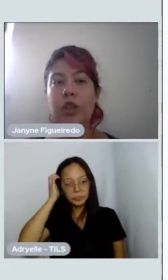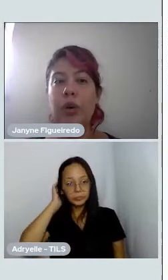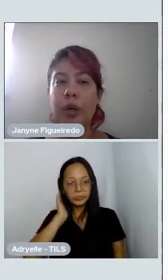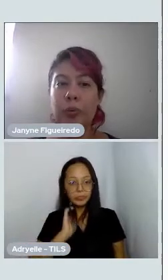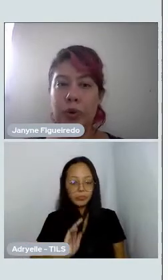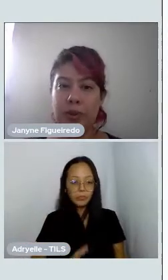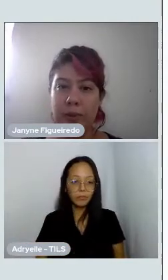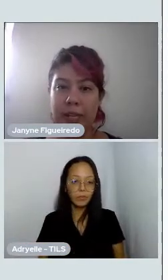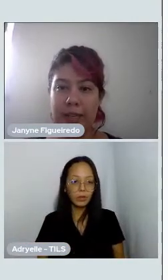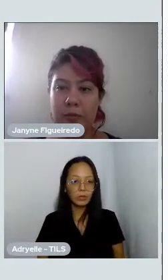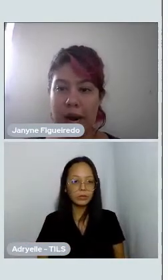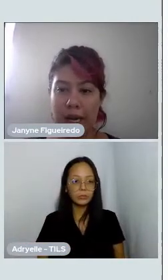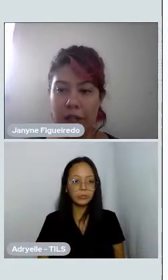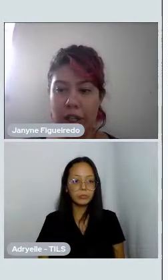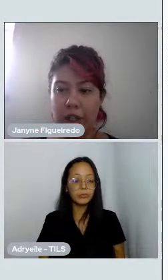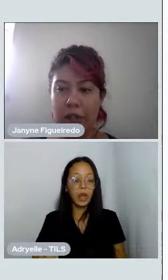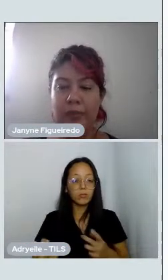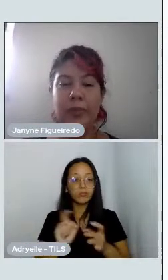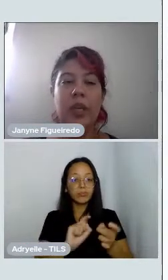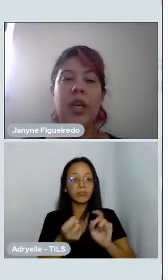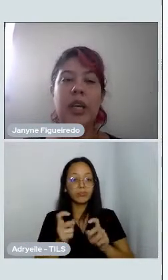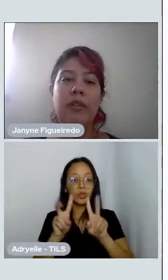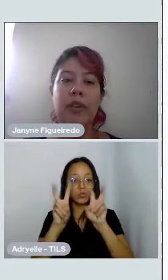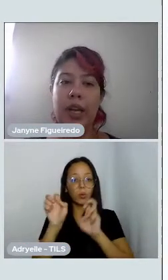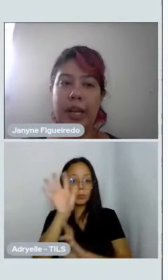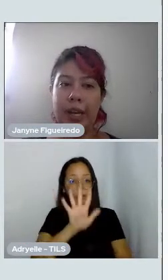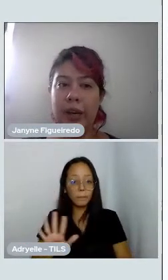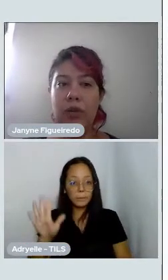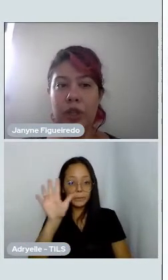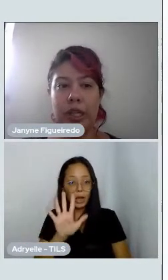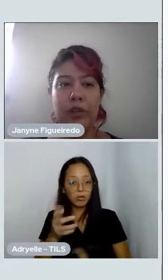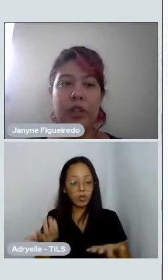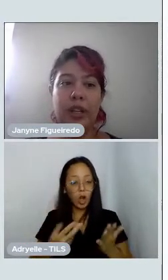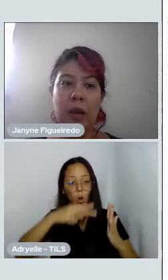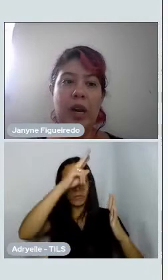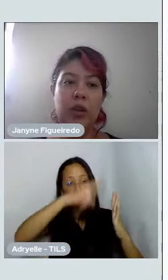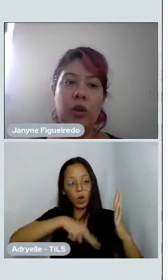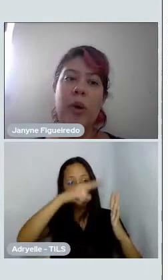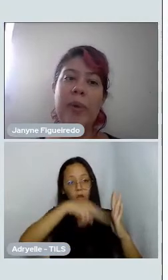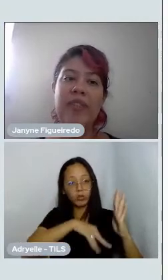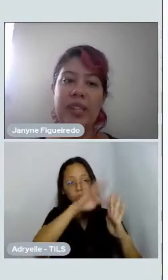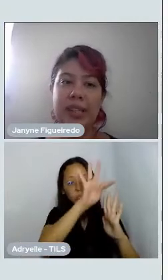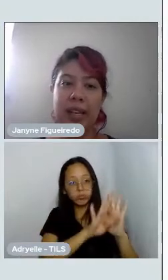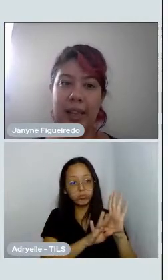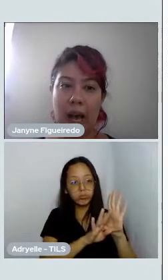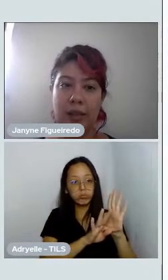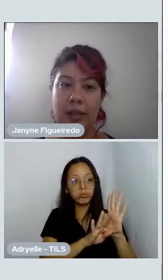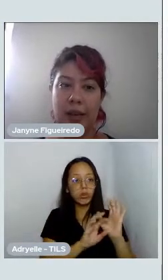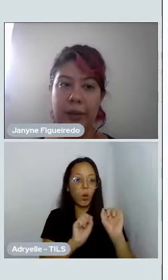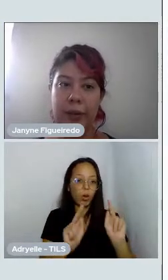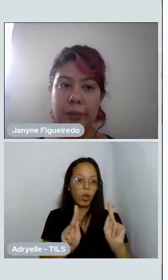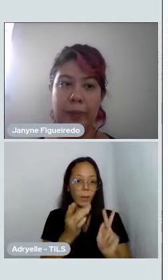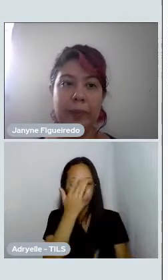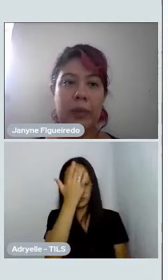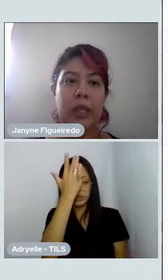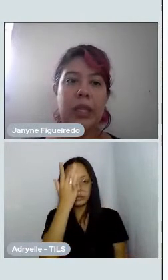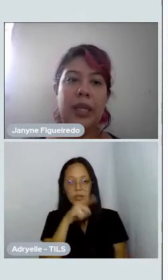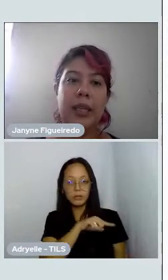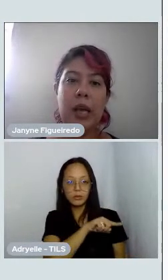mental que eu discorri um pouco sobre as imagens e eu vou ler os textos que tem para a turma para facilitar,